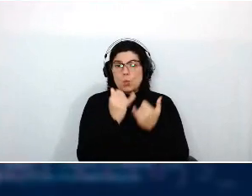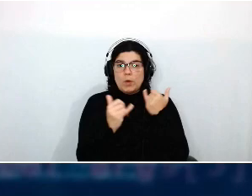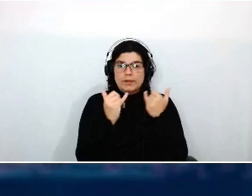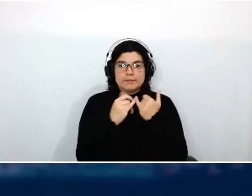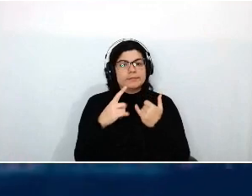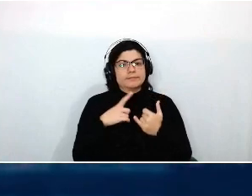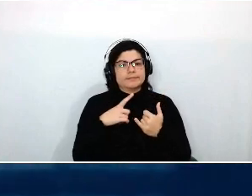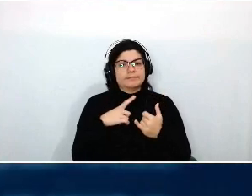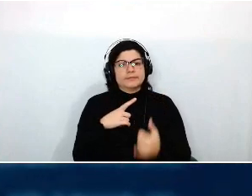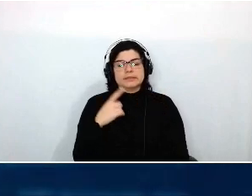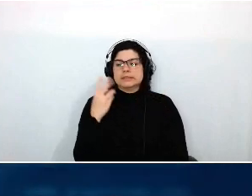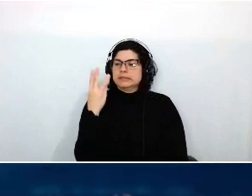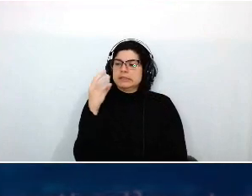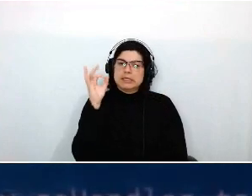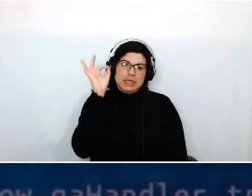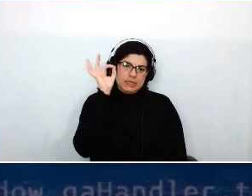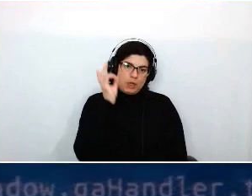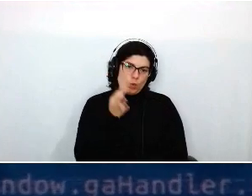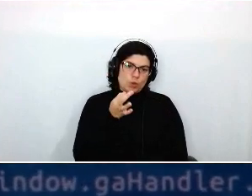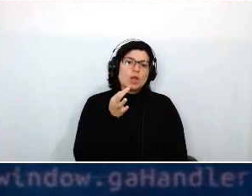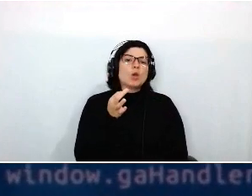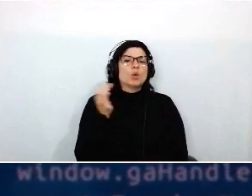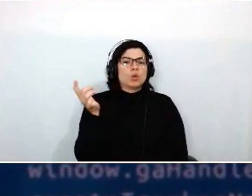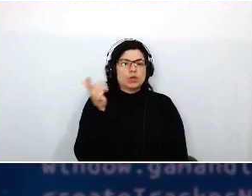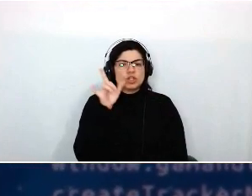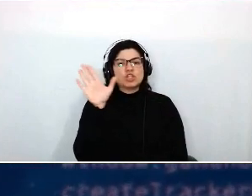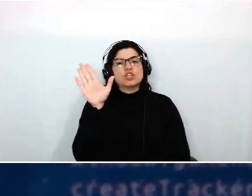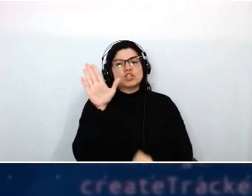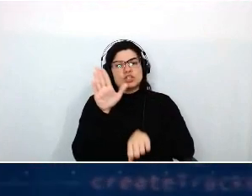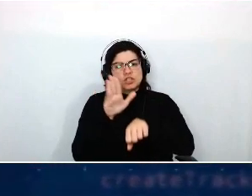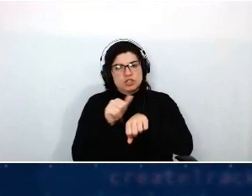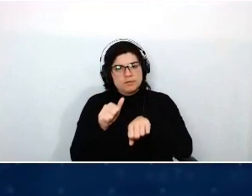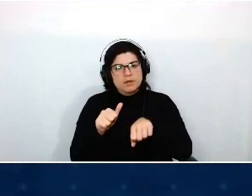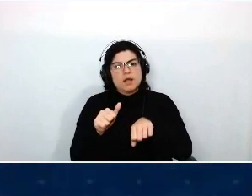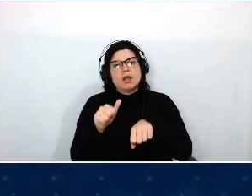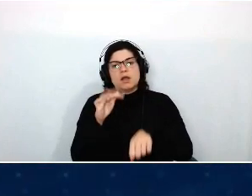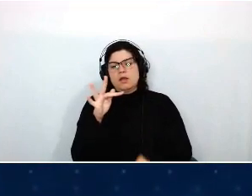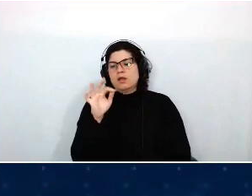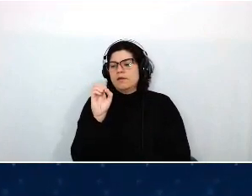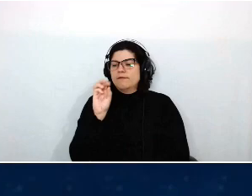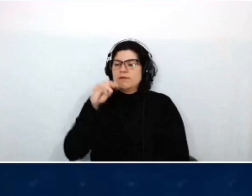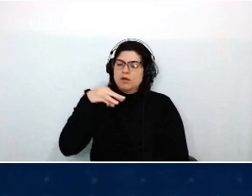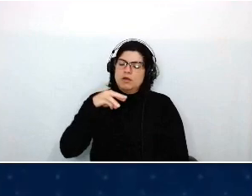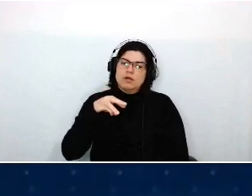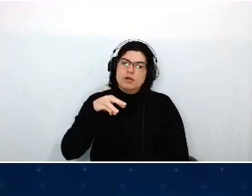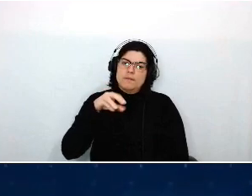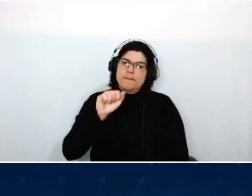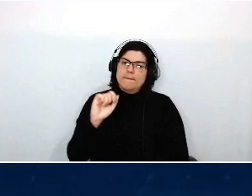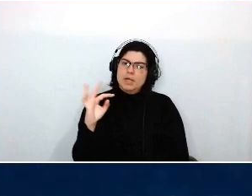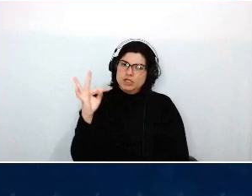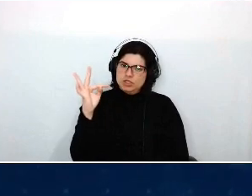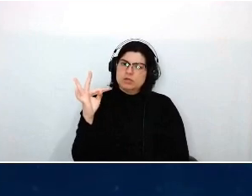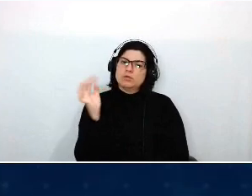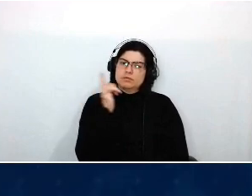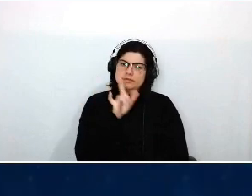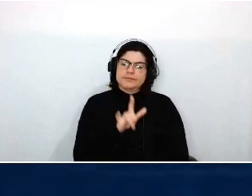30 segundos. Eu consigo chamar o método format, eu consigo chamar a propriedade s dessa forma com essas expressions.